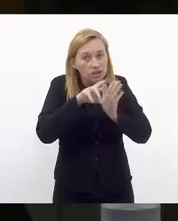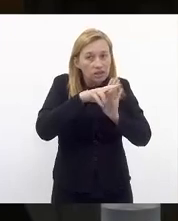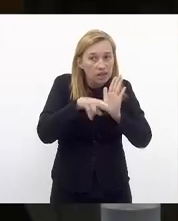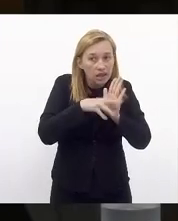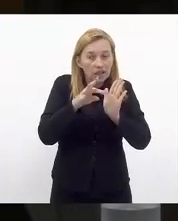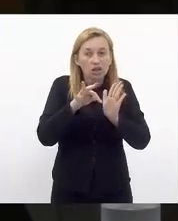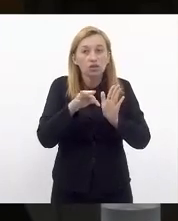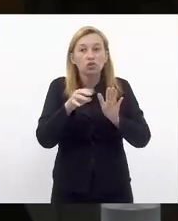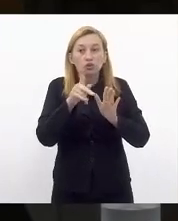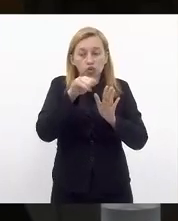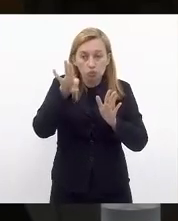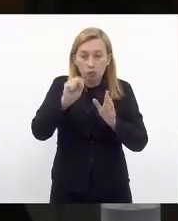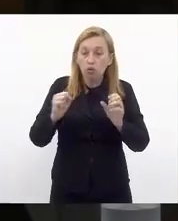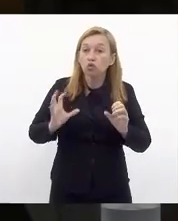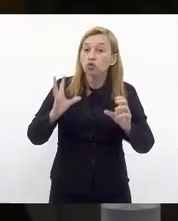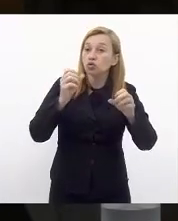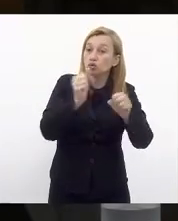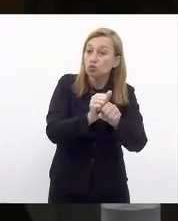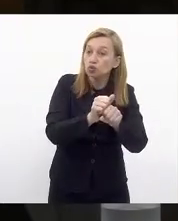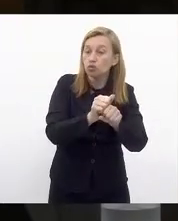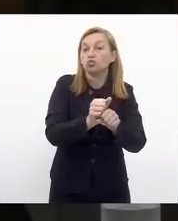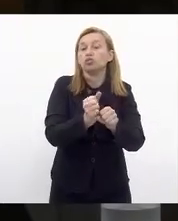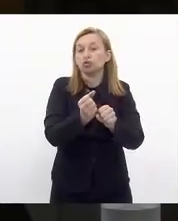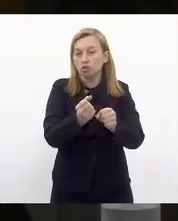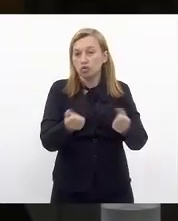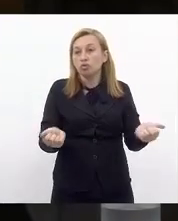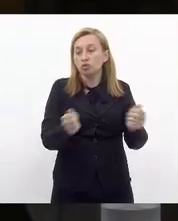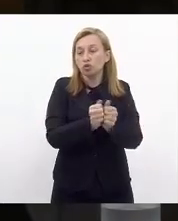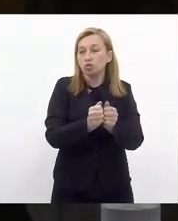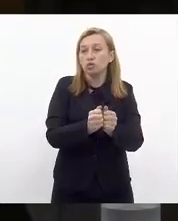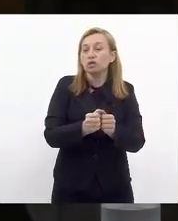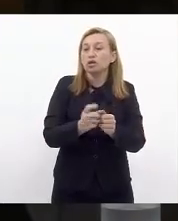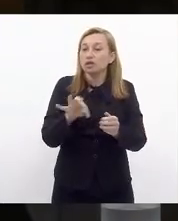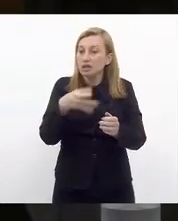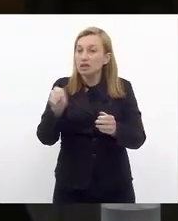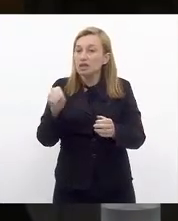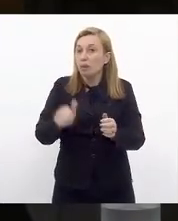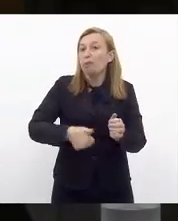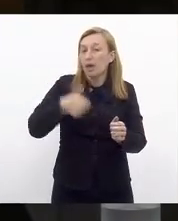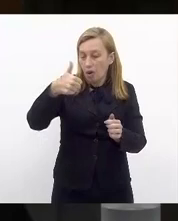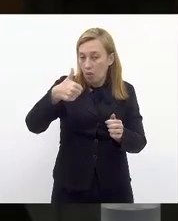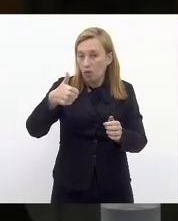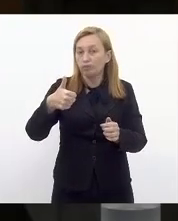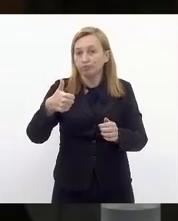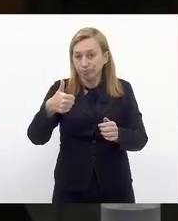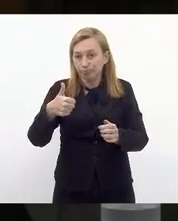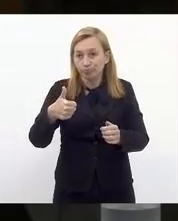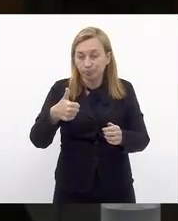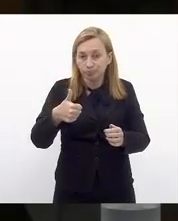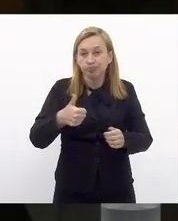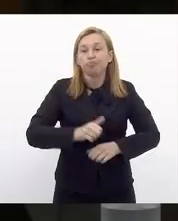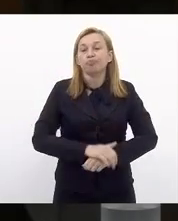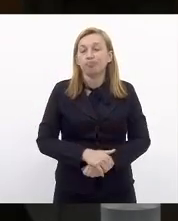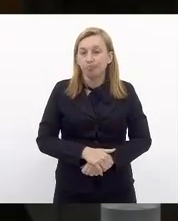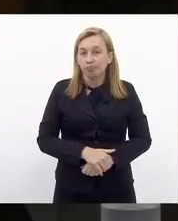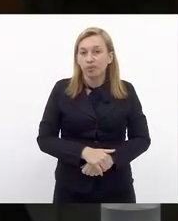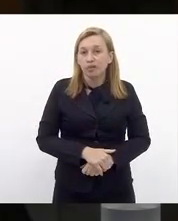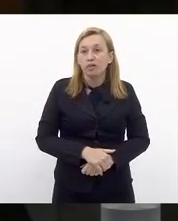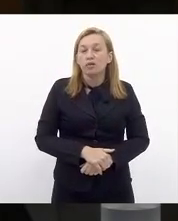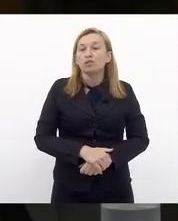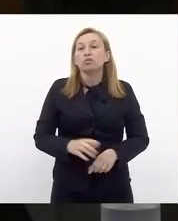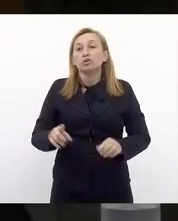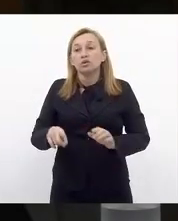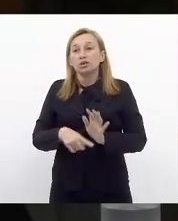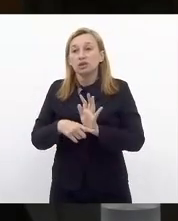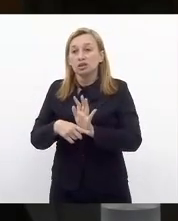regra dos pontos para junto com a questão do gente por cento tem uma transição é mais a menos que mais ou menos para Os